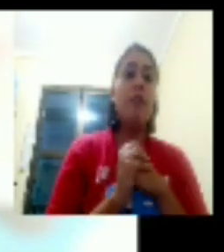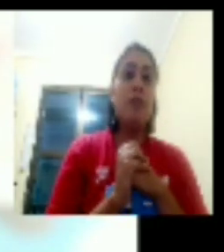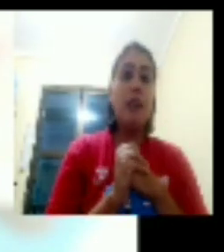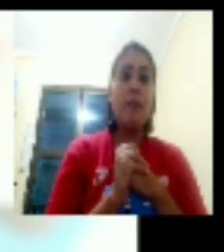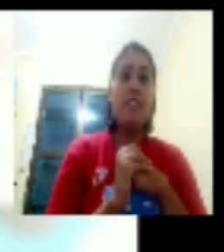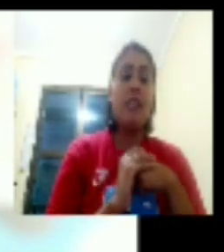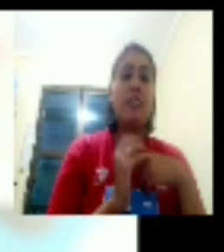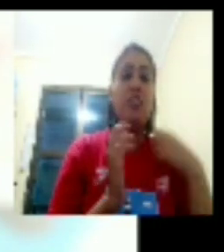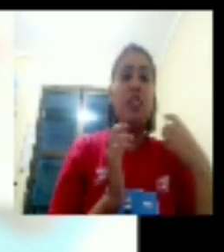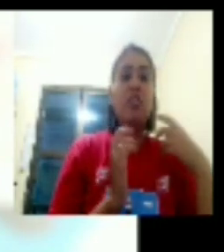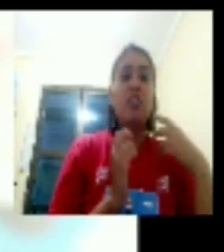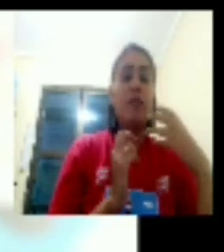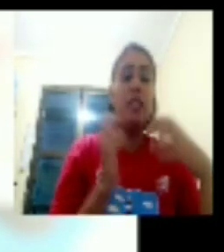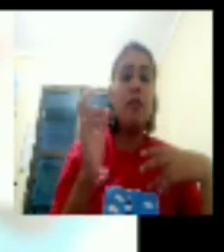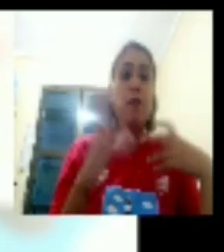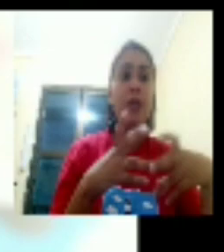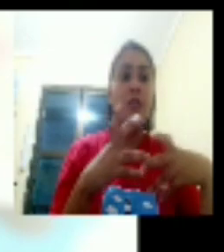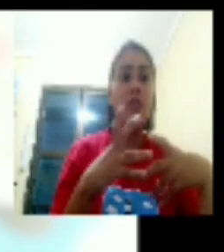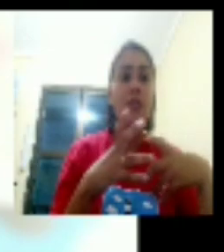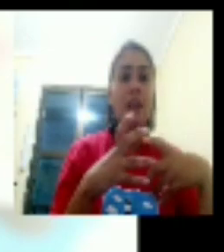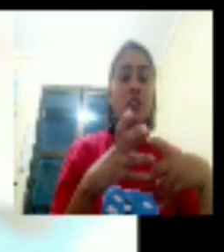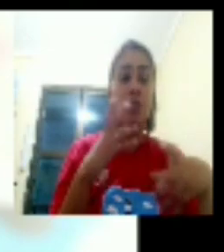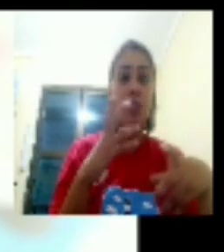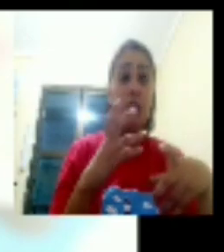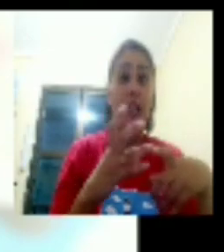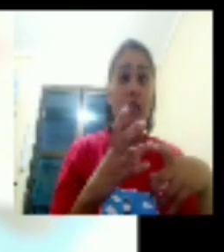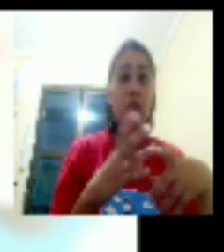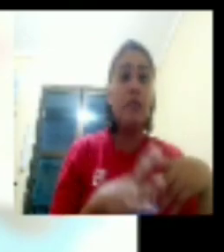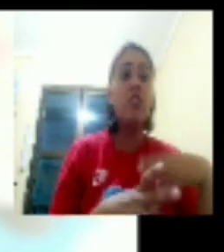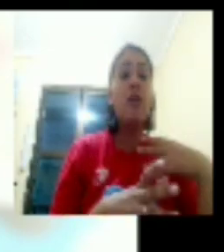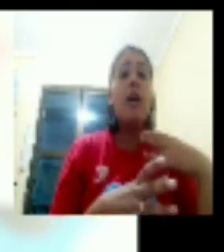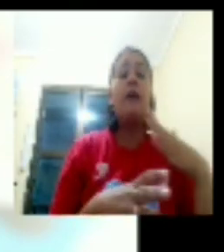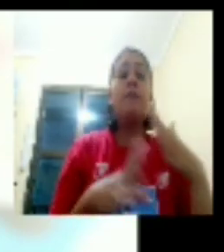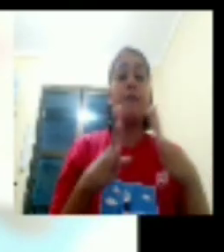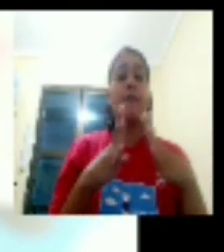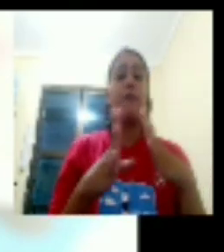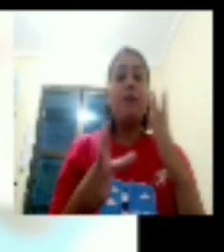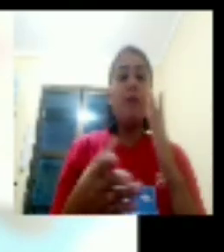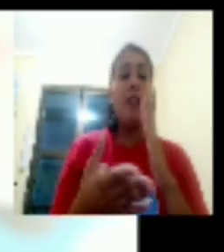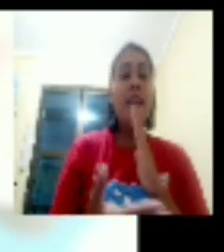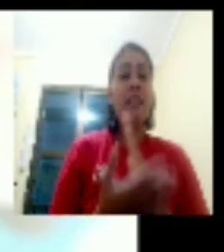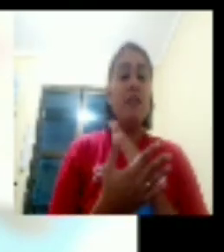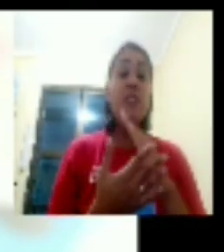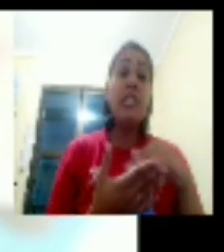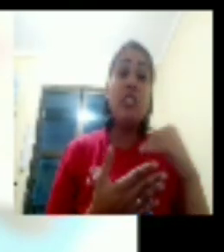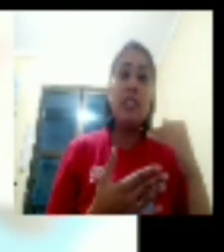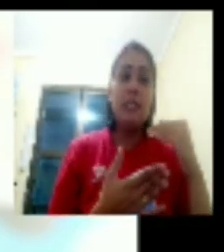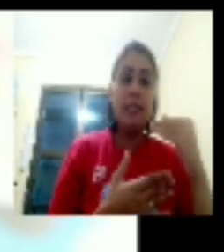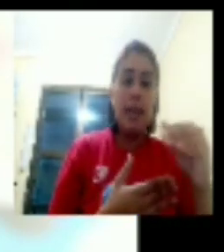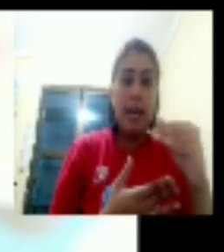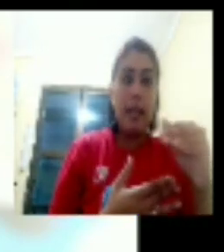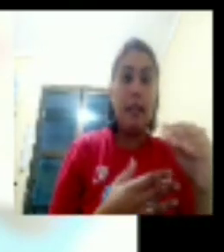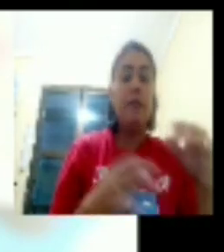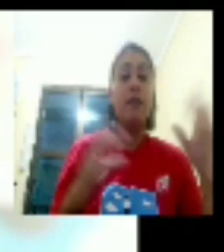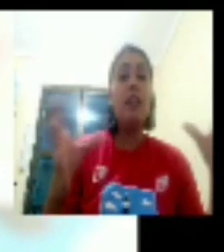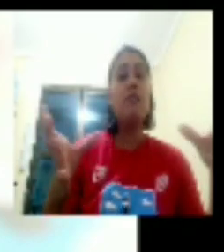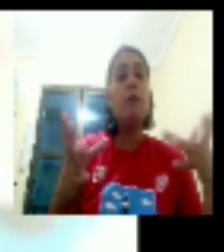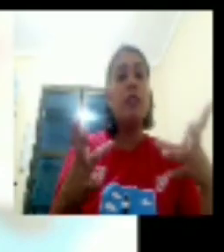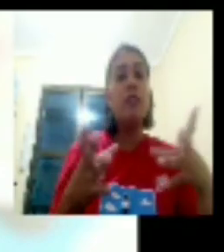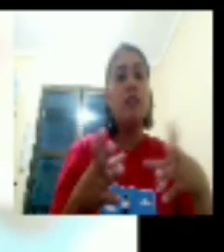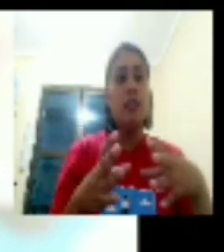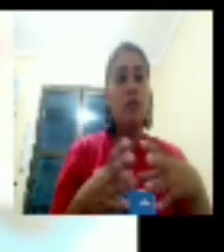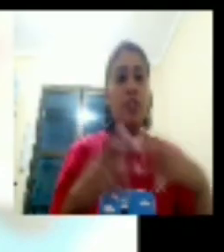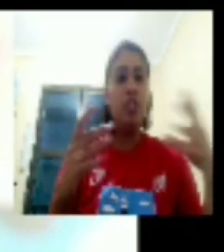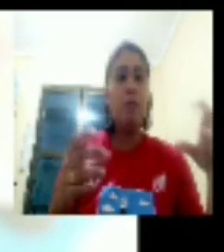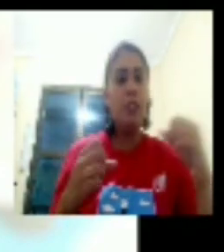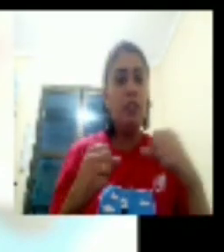tá? Pode mandar mensagem, a gente vai ter um momento de tirar dúvidas. Se vocês quiserem, nesse